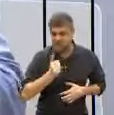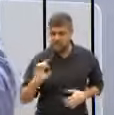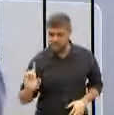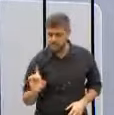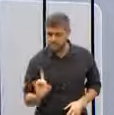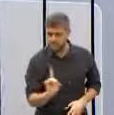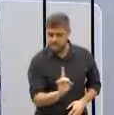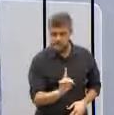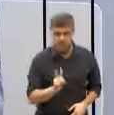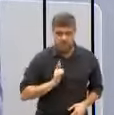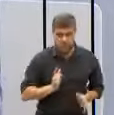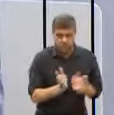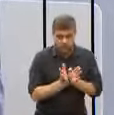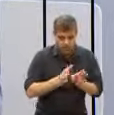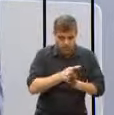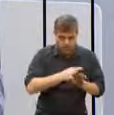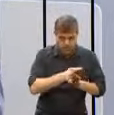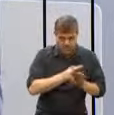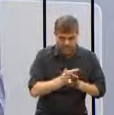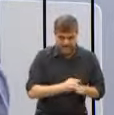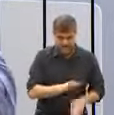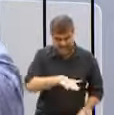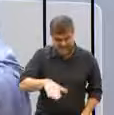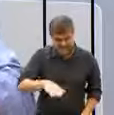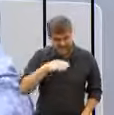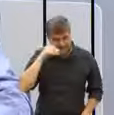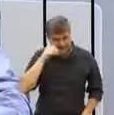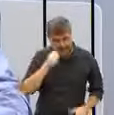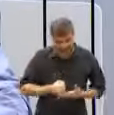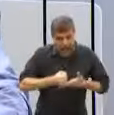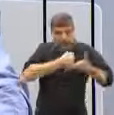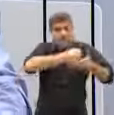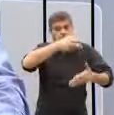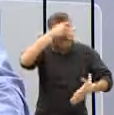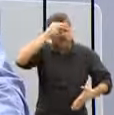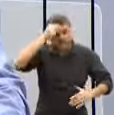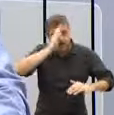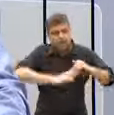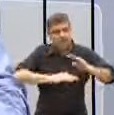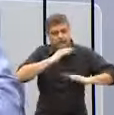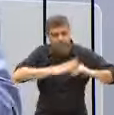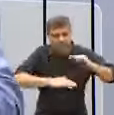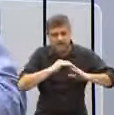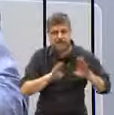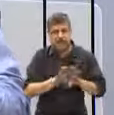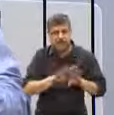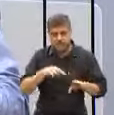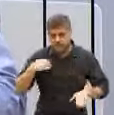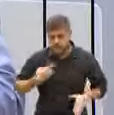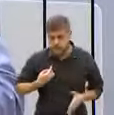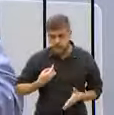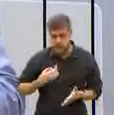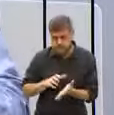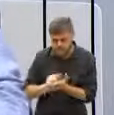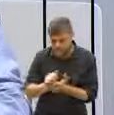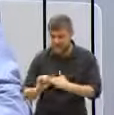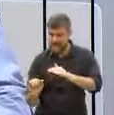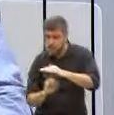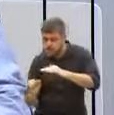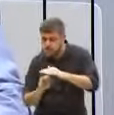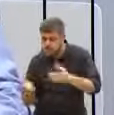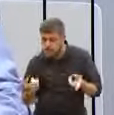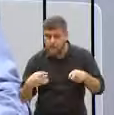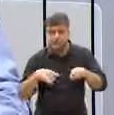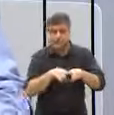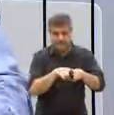há esse sofrimento. E o Conselho vem apoiando também todas as iniciativas da Prefeitura, fazendo registro de entidade parceira da